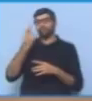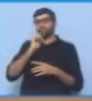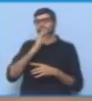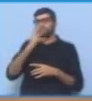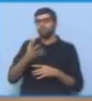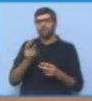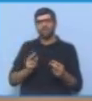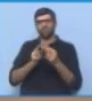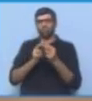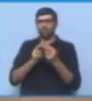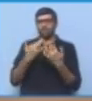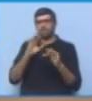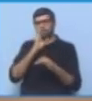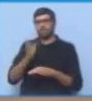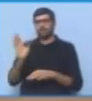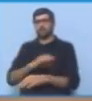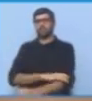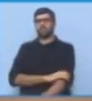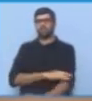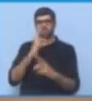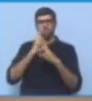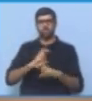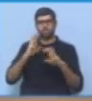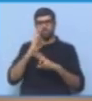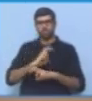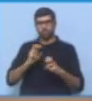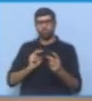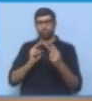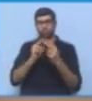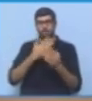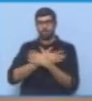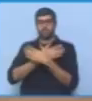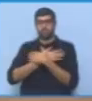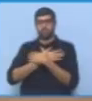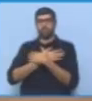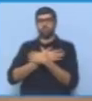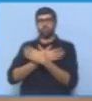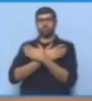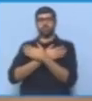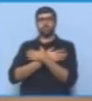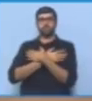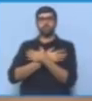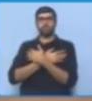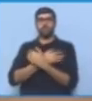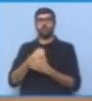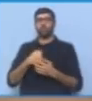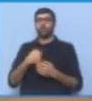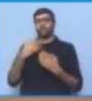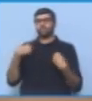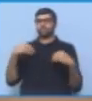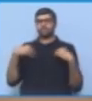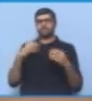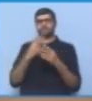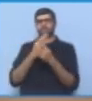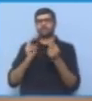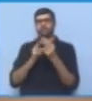de encontros, mas depois, na prática, o encontro é um encontro. Eu encontro um amigo. E, portanto, posso ensaiar o encontro, mas o encontro é